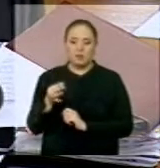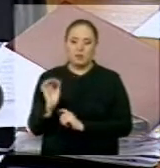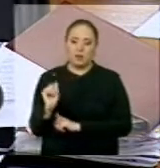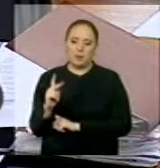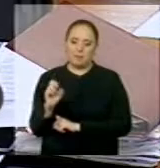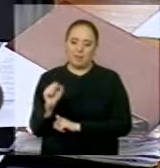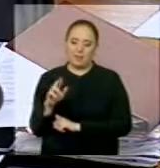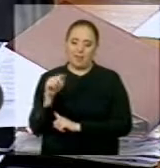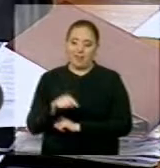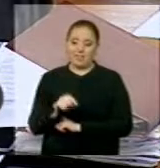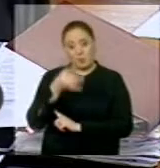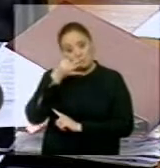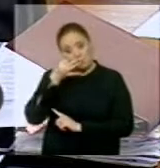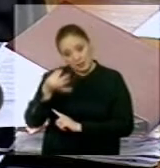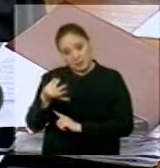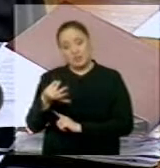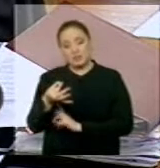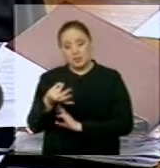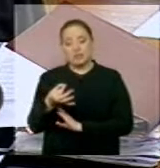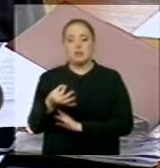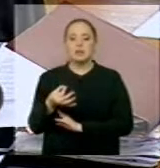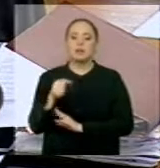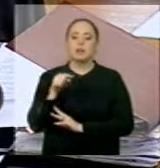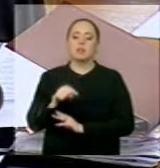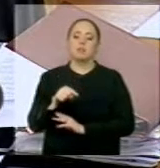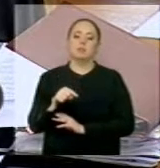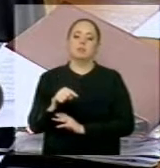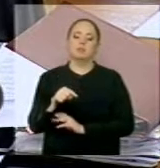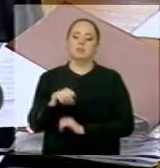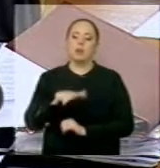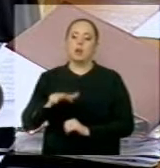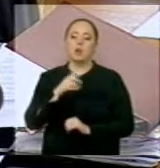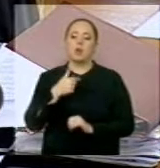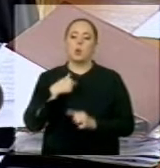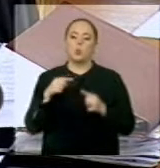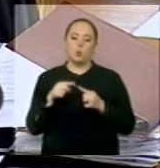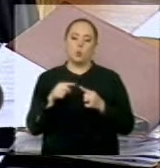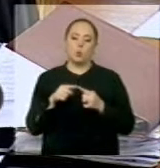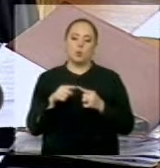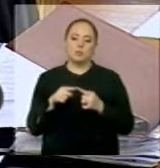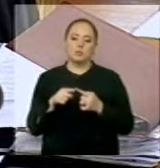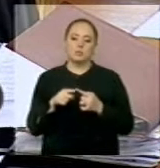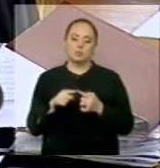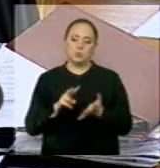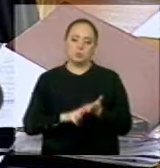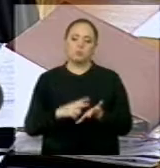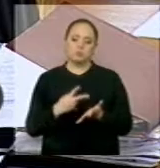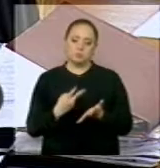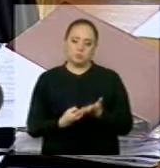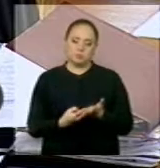dessa observação, eu, nesse aspecto, eu concordo integralmente com a interpretação